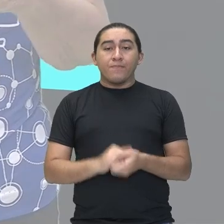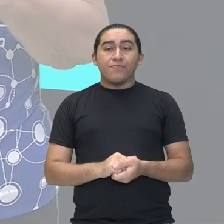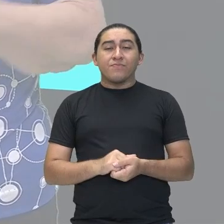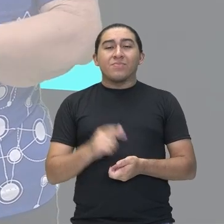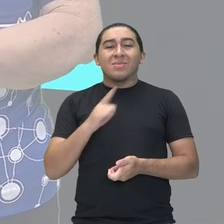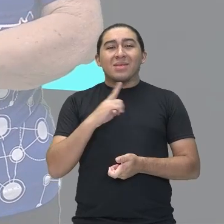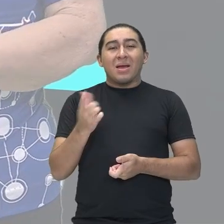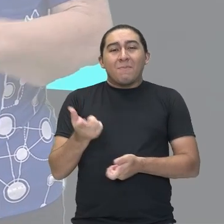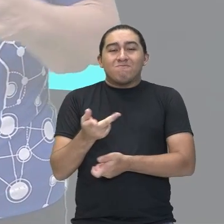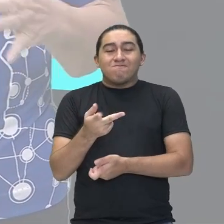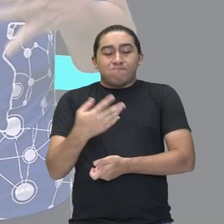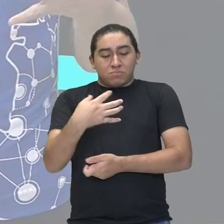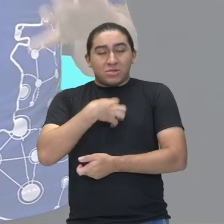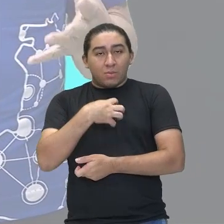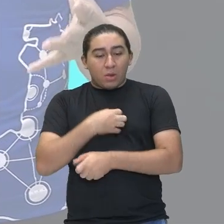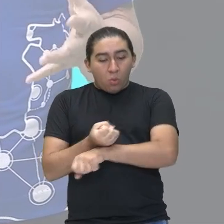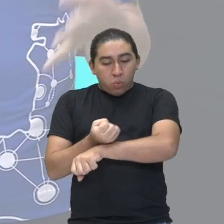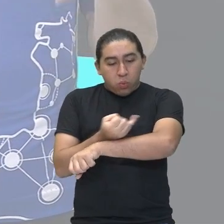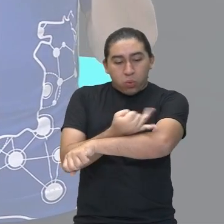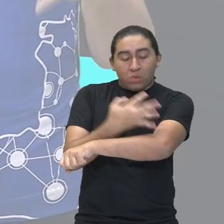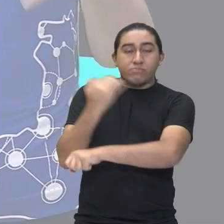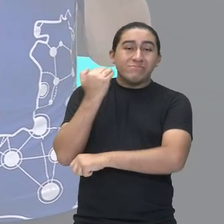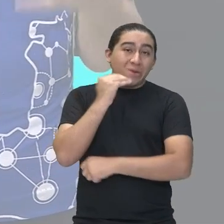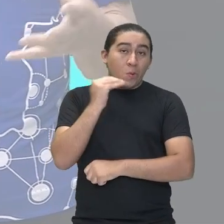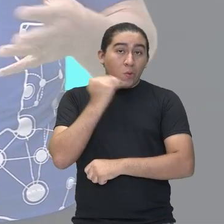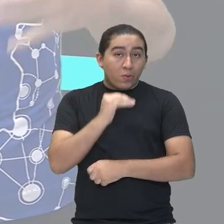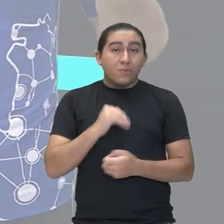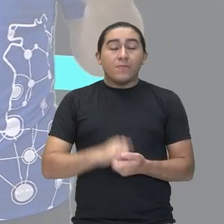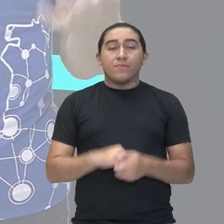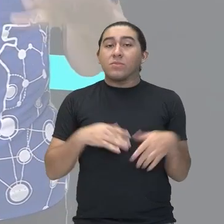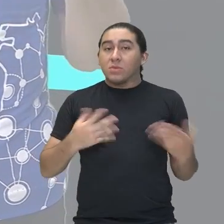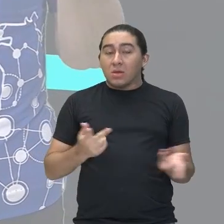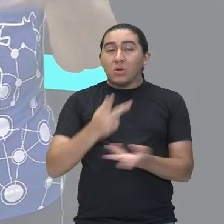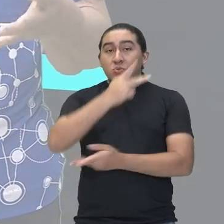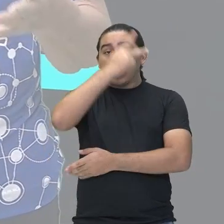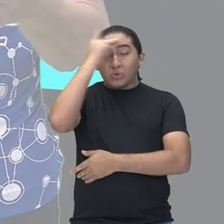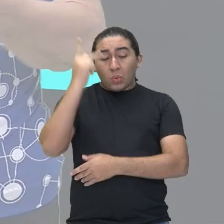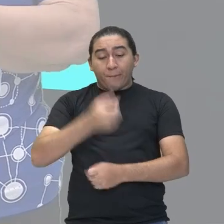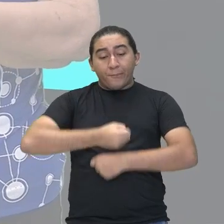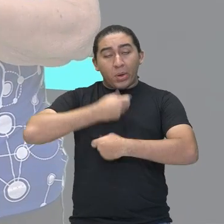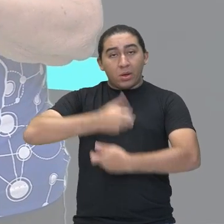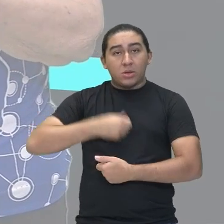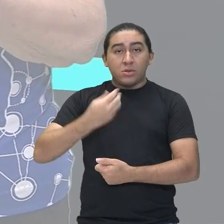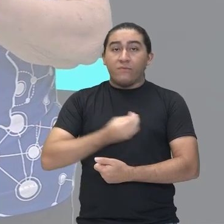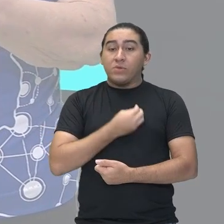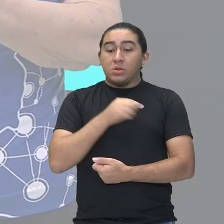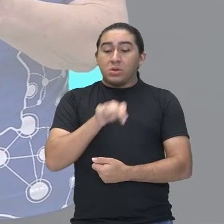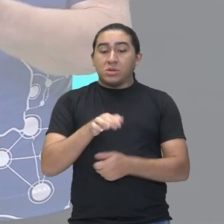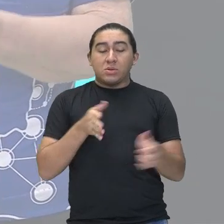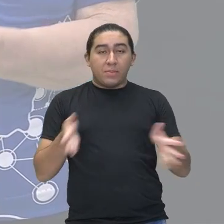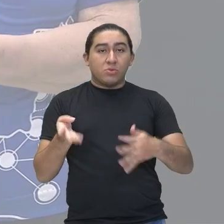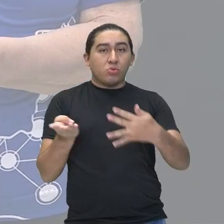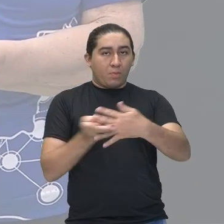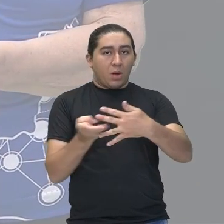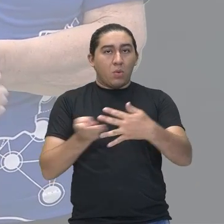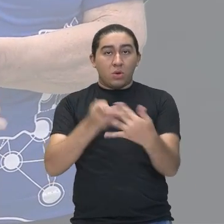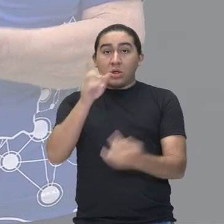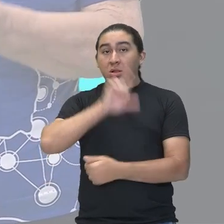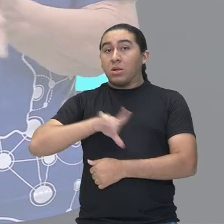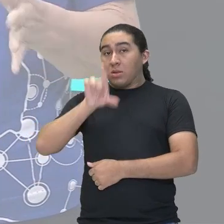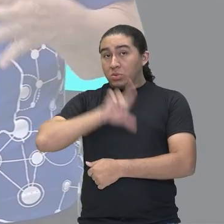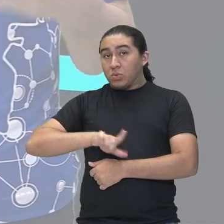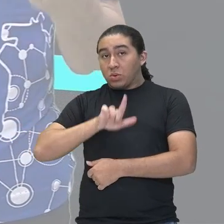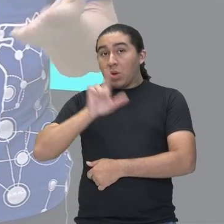desequilíbrio emocional. Então, nesse período, os poetas, as pessoas que viveram no período da literatura